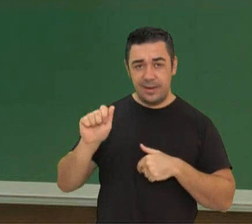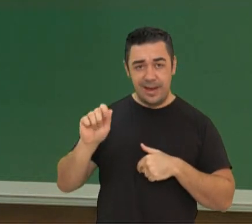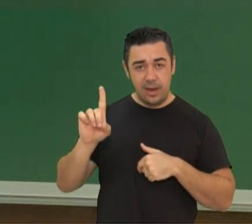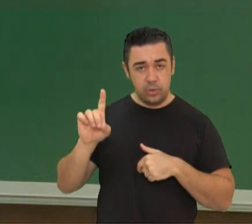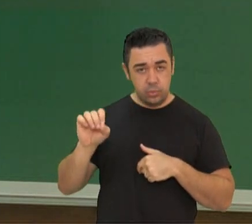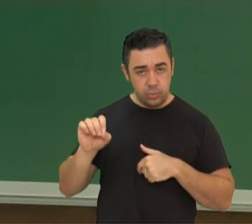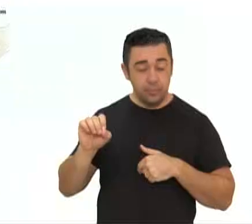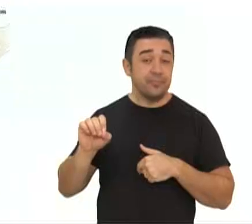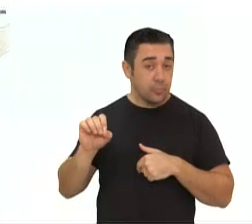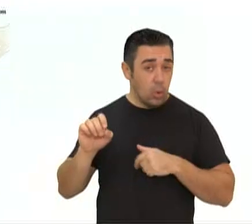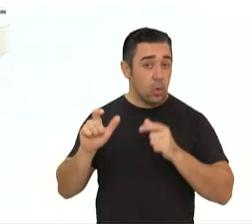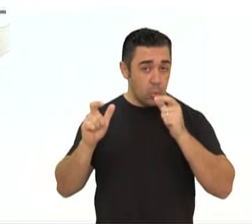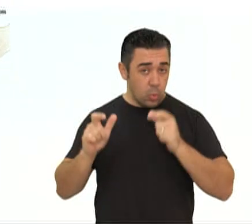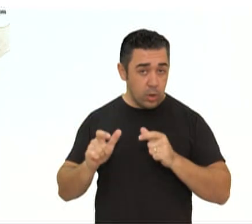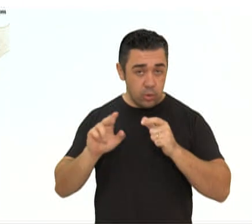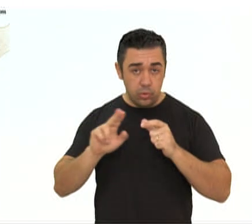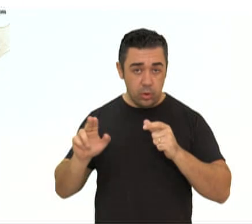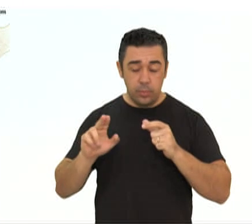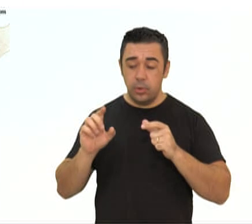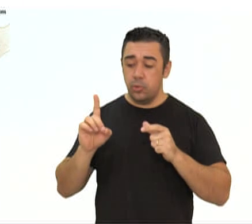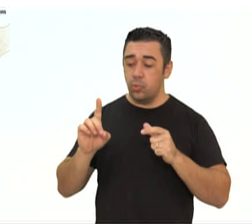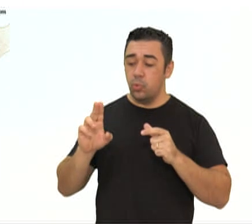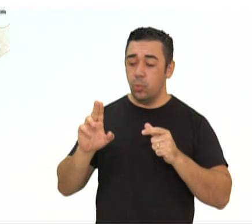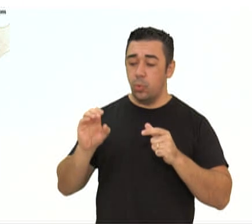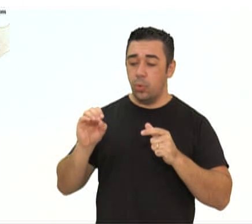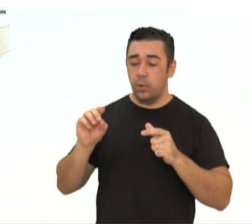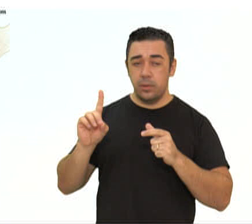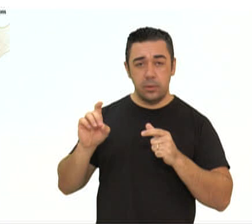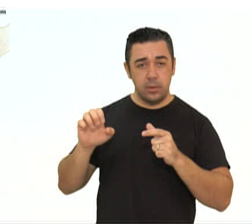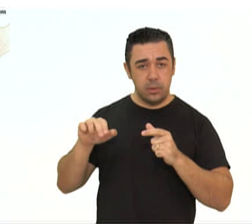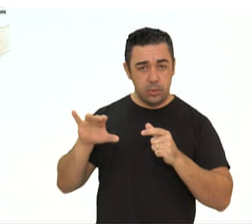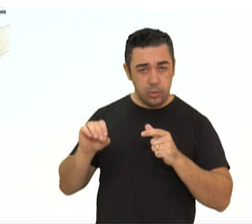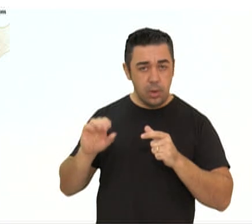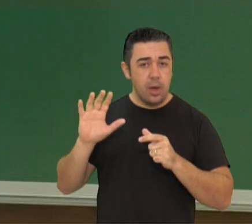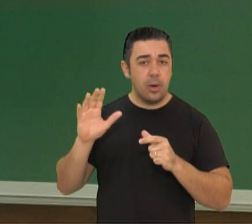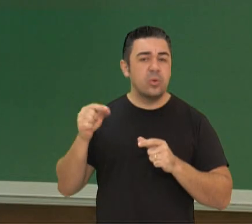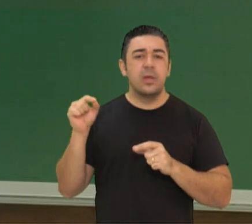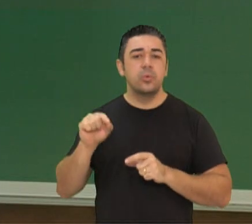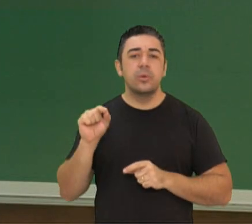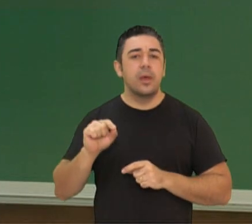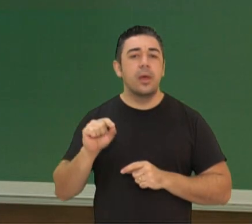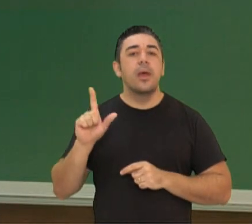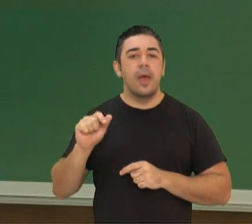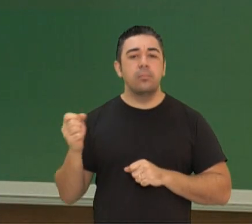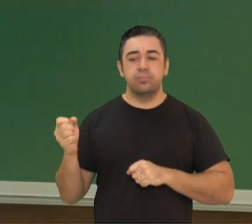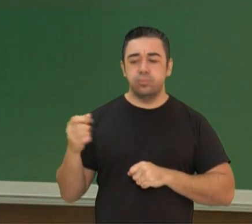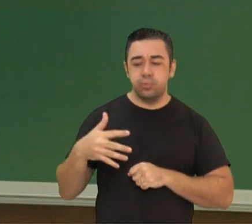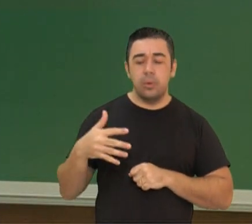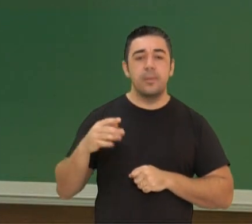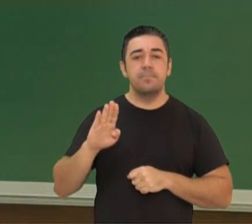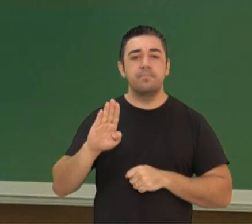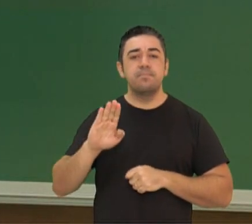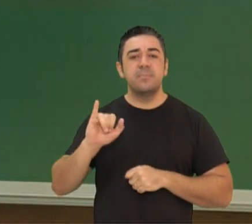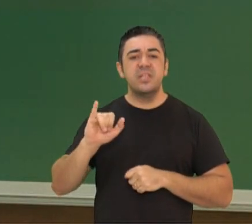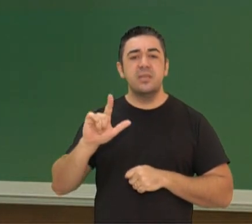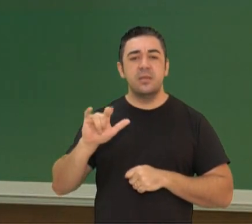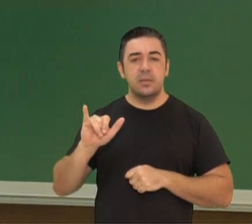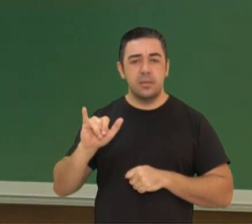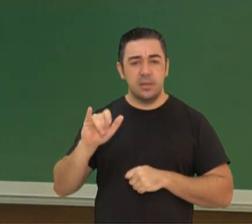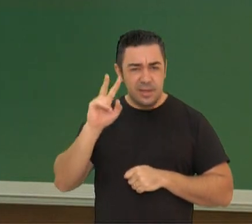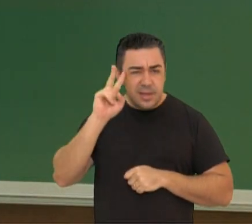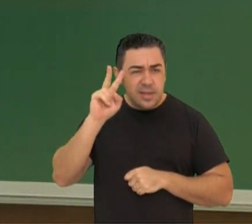E lá no duodeno vai acontecer então a liberação do que nós chamamos de bile. Lembra que